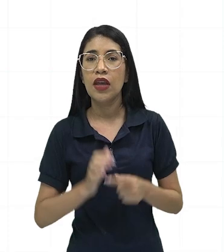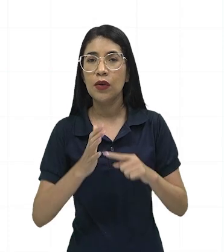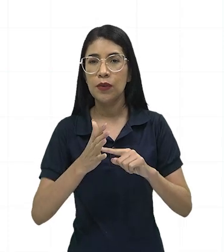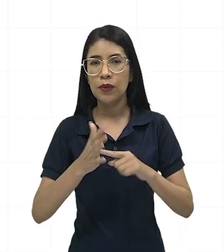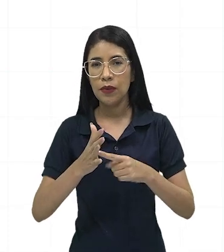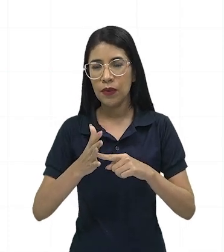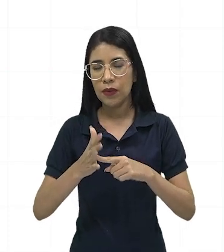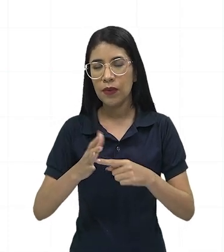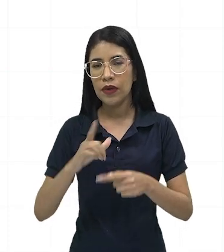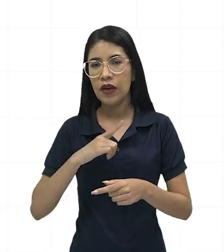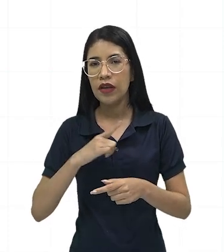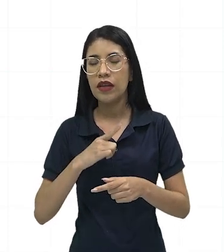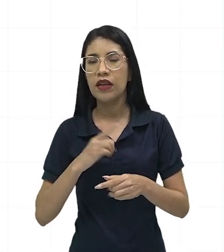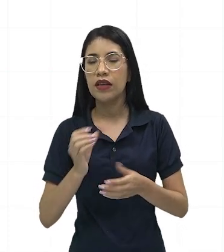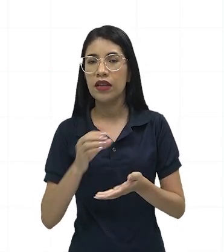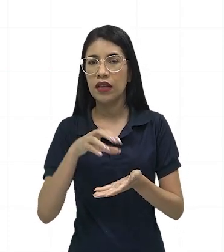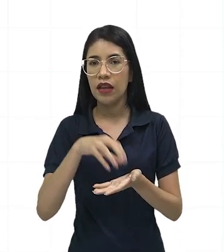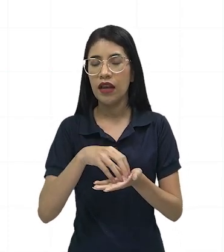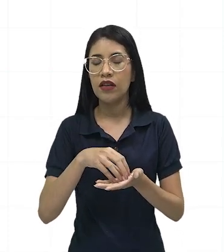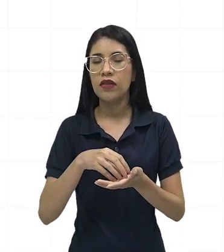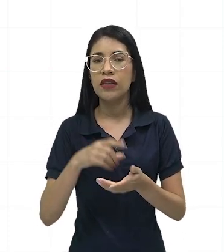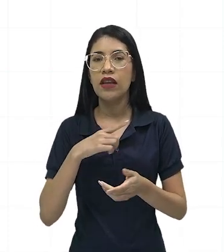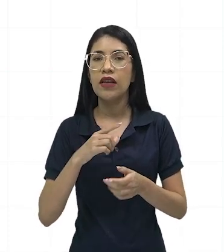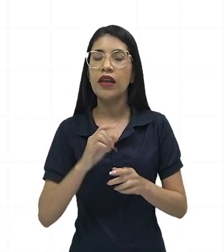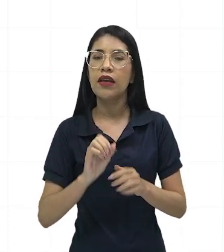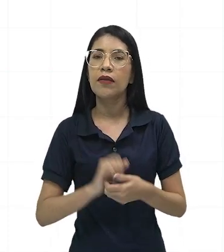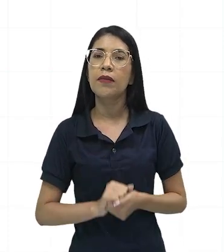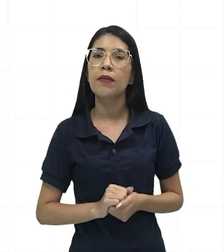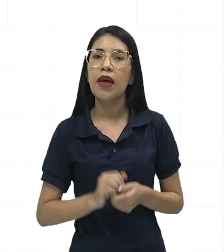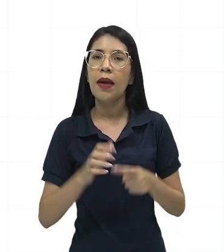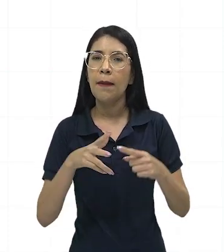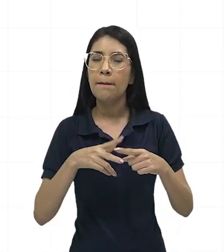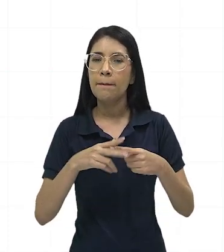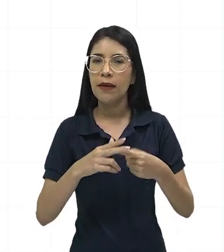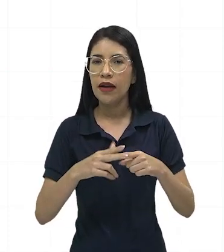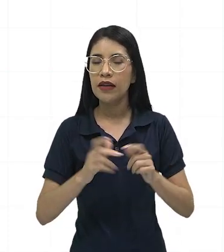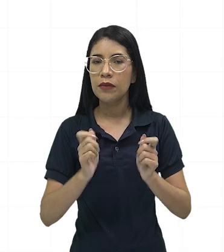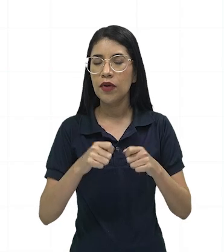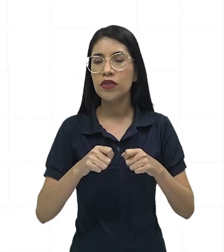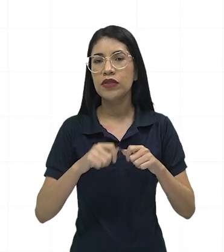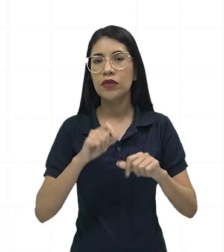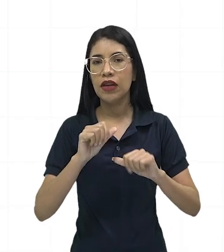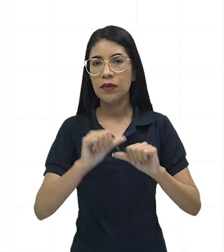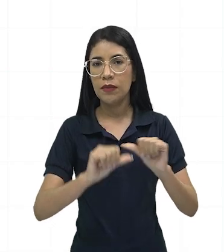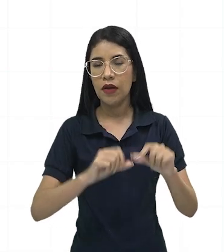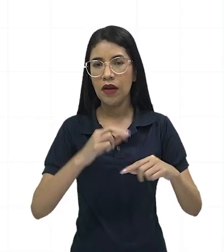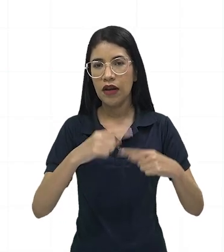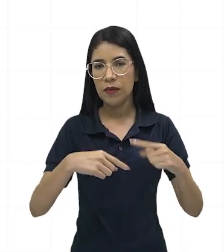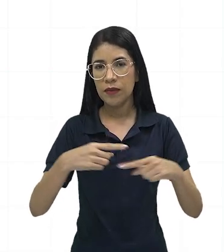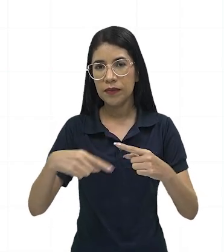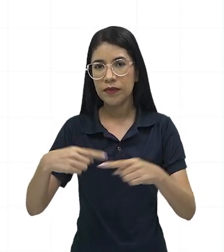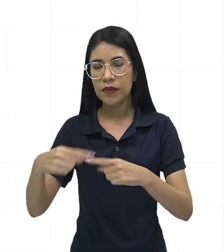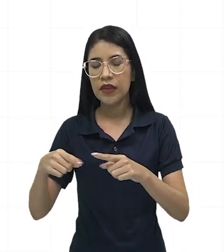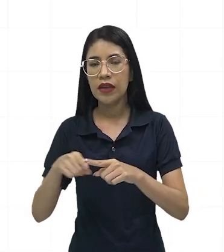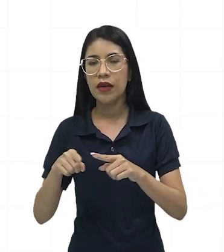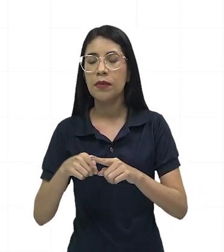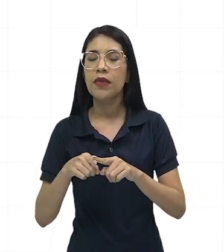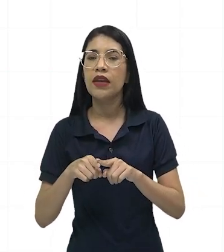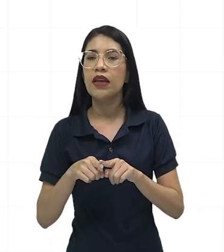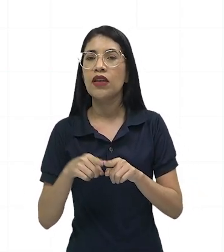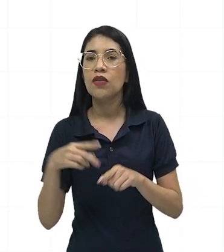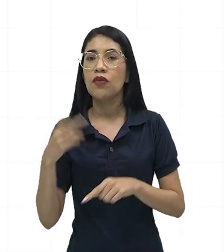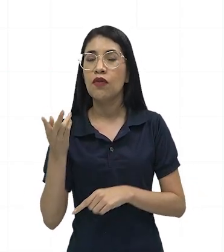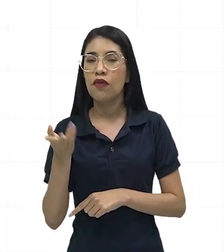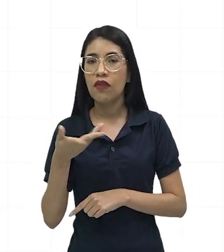nas usinas elétricas são máquinas capazes de rotacionar em altas